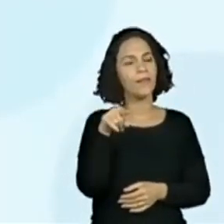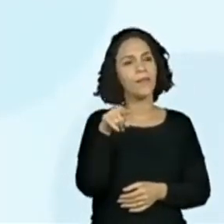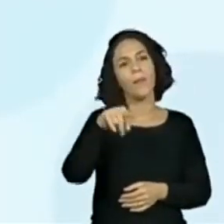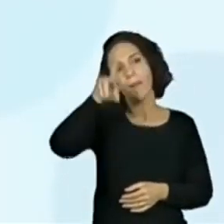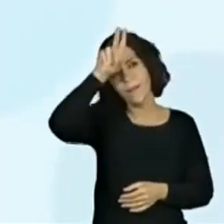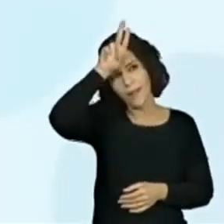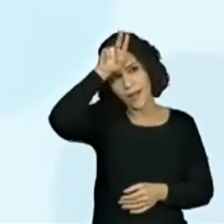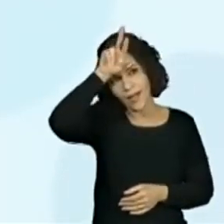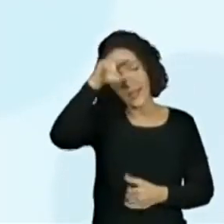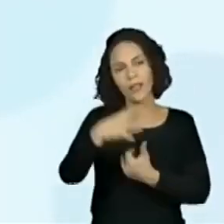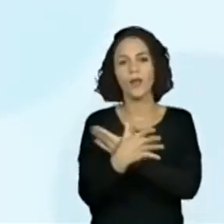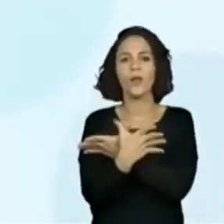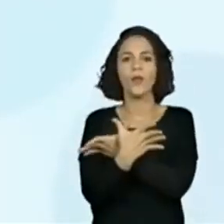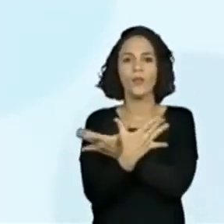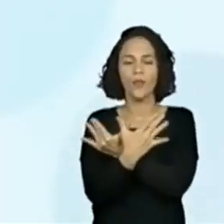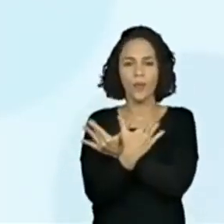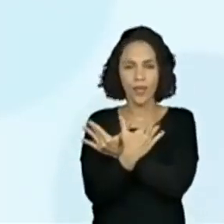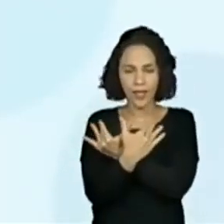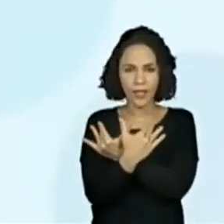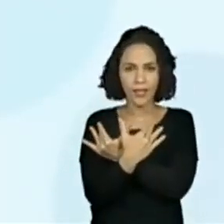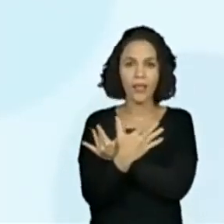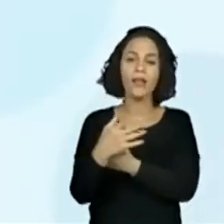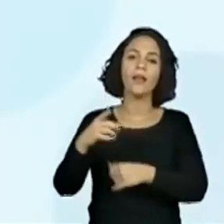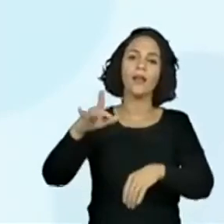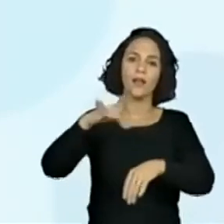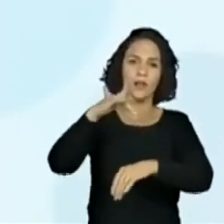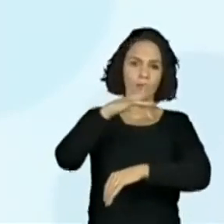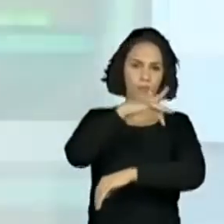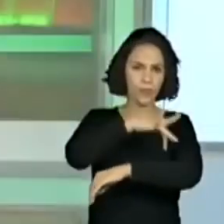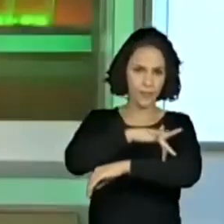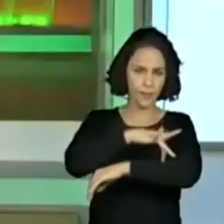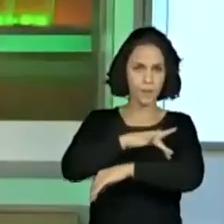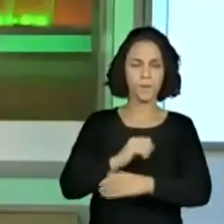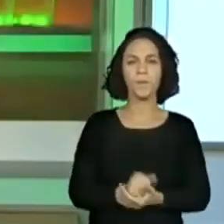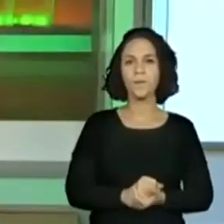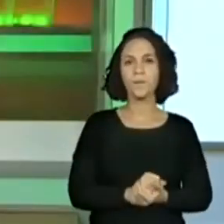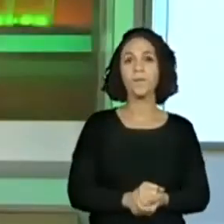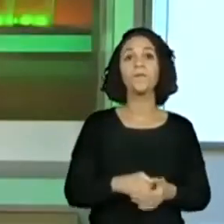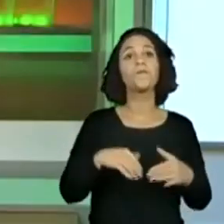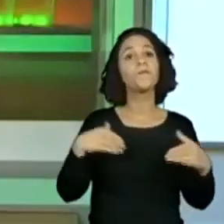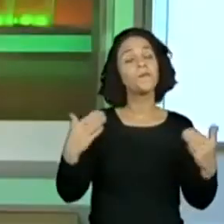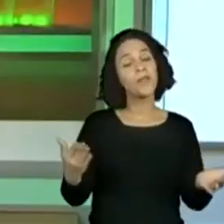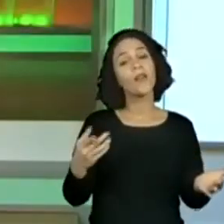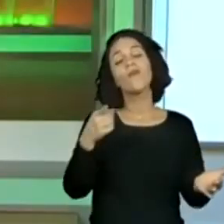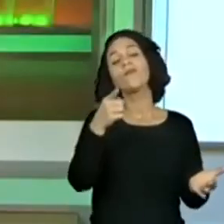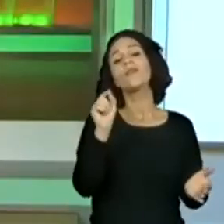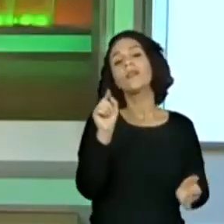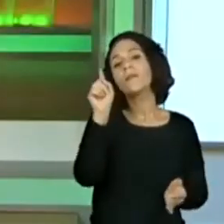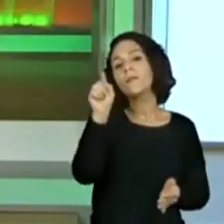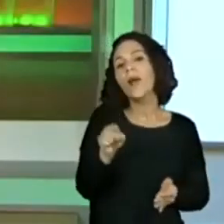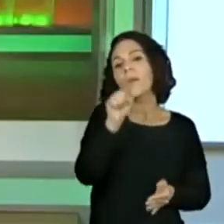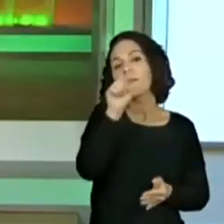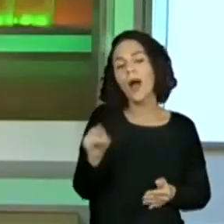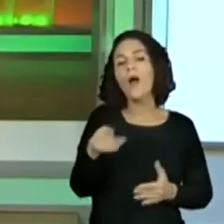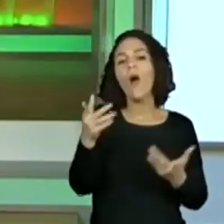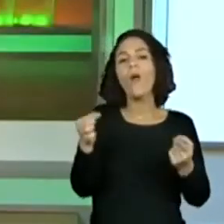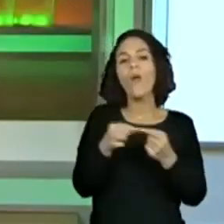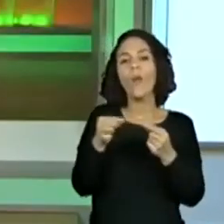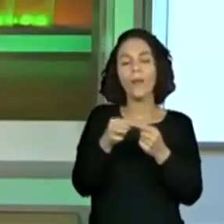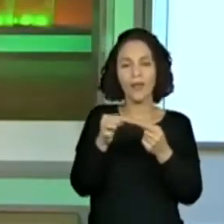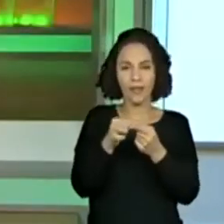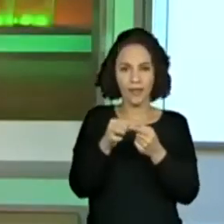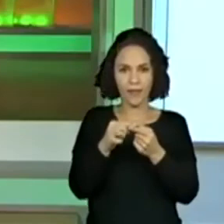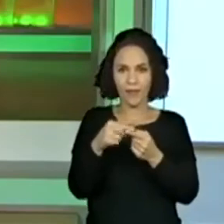nós vamos, então, fazer um X no tipo de aparelho bucal que tem esse